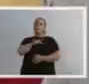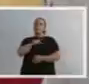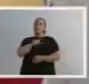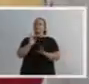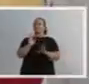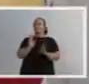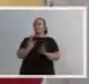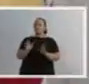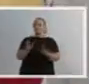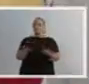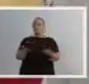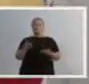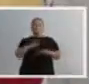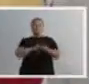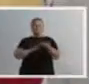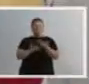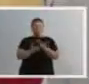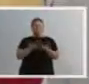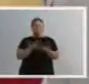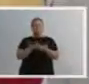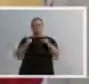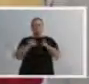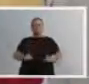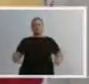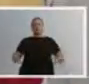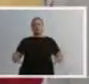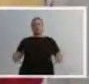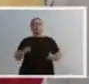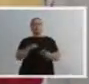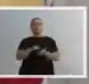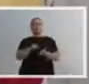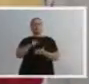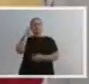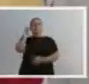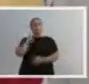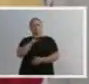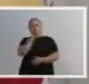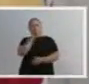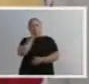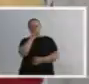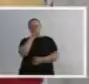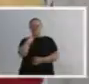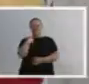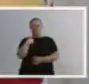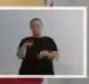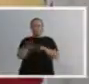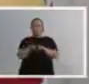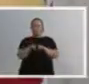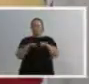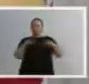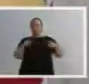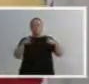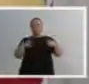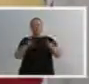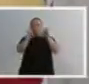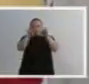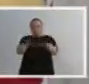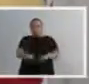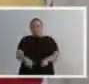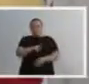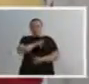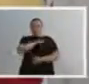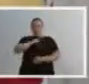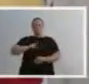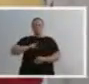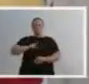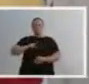sai de mãos limpas não é verdade isso é uma coisa que eu admiro o vereador wanderley e quero terminar dessa forma também a minha vida pública como vereador ou